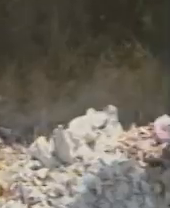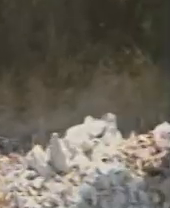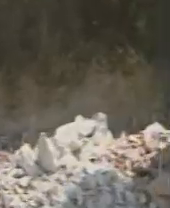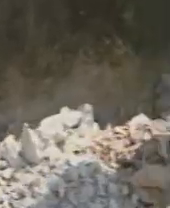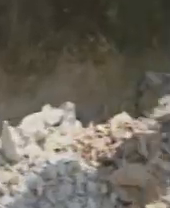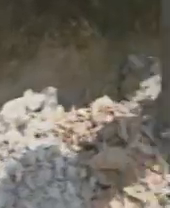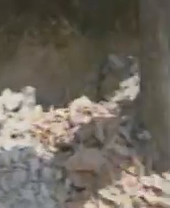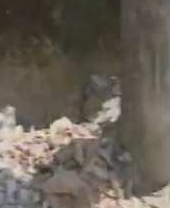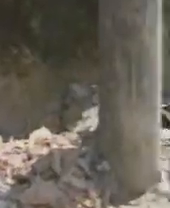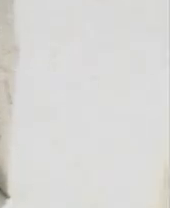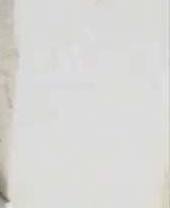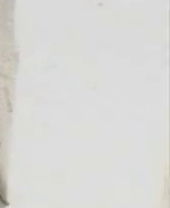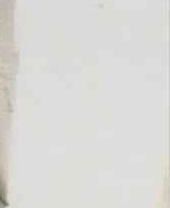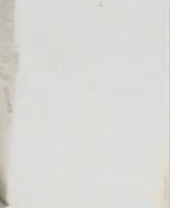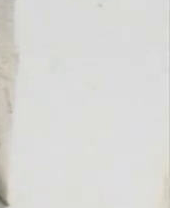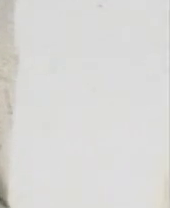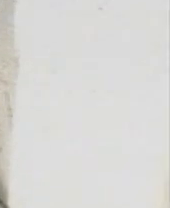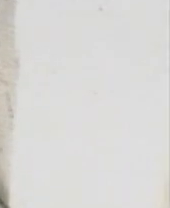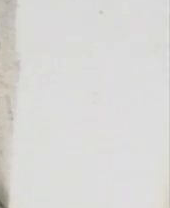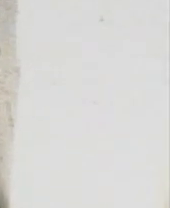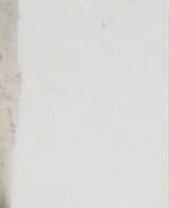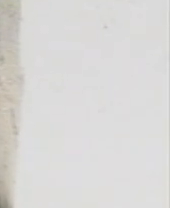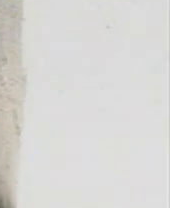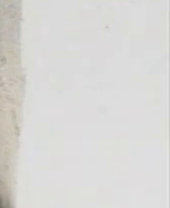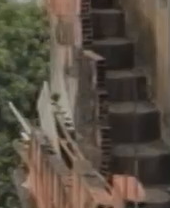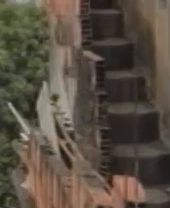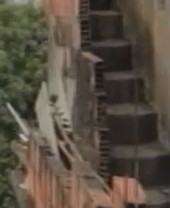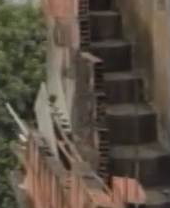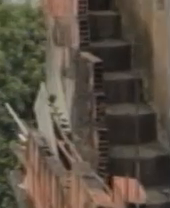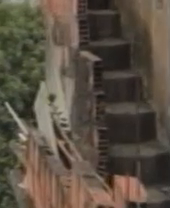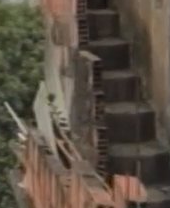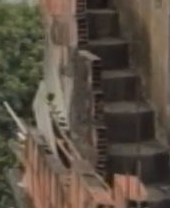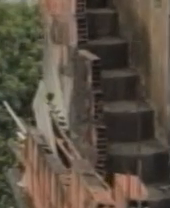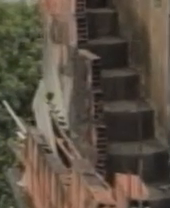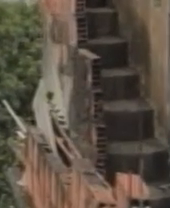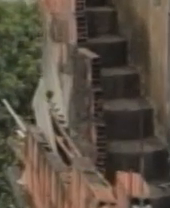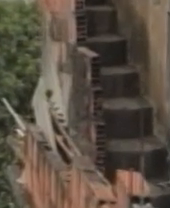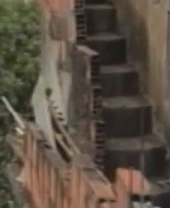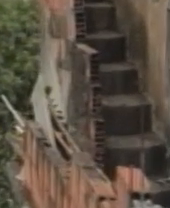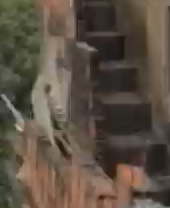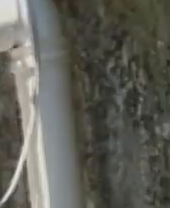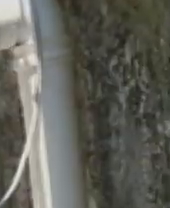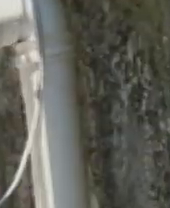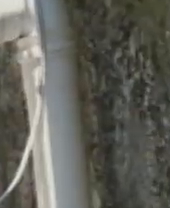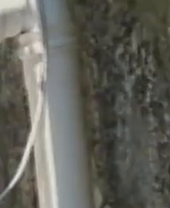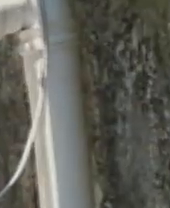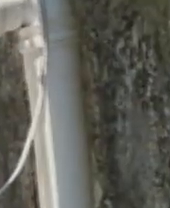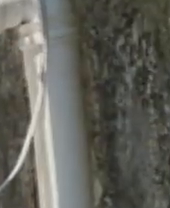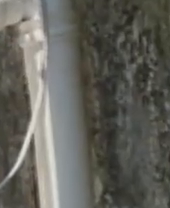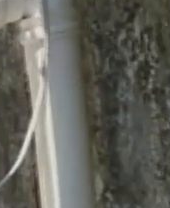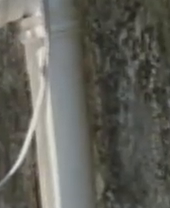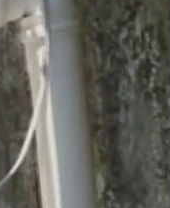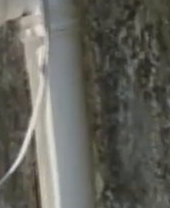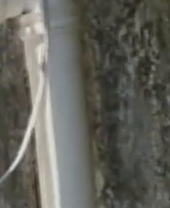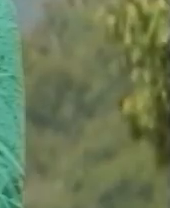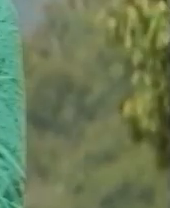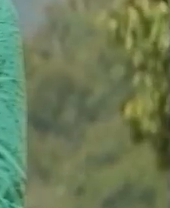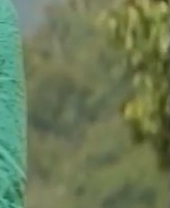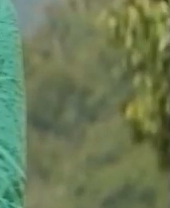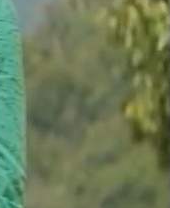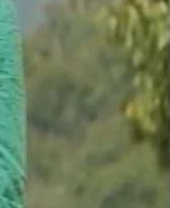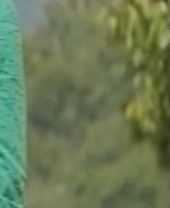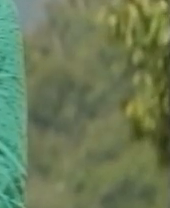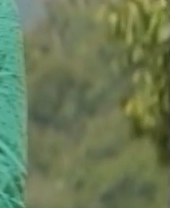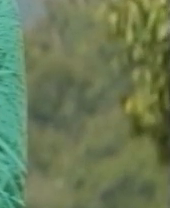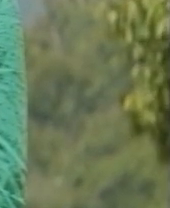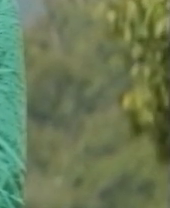nessas periferias urbanas e a regularização da posse do solo urbano. A gente entende que ampliar os serviços